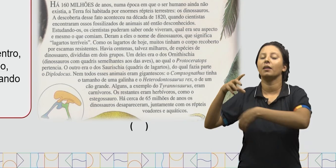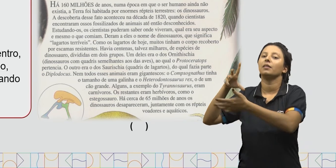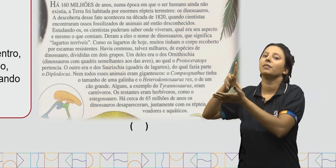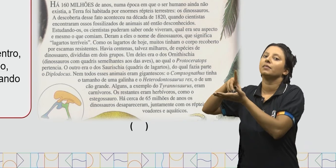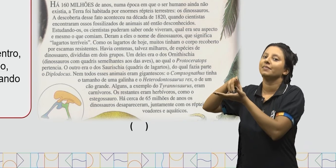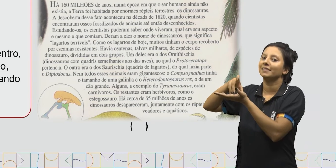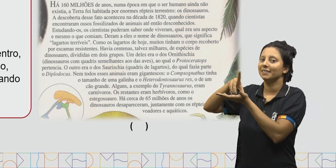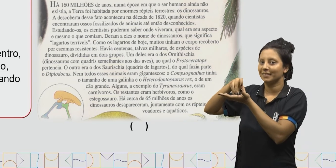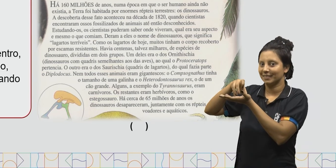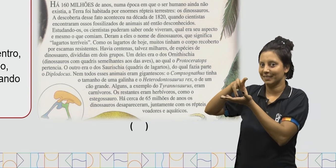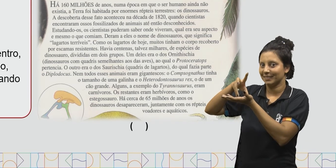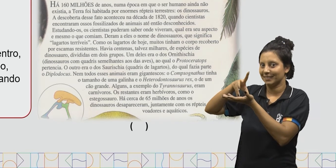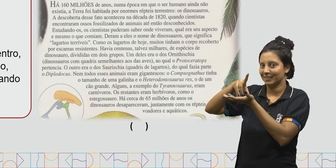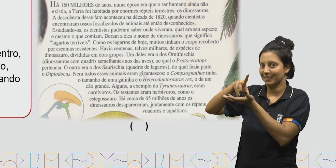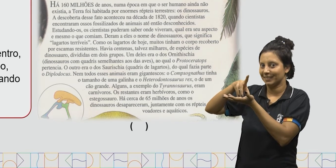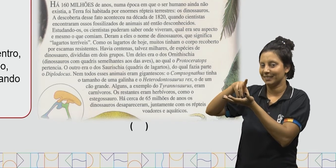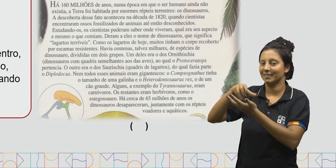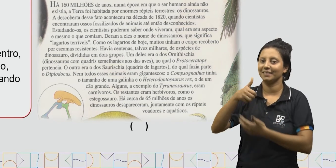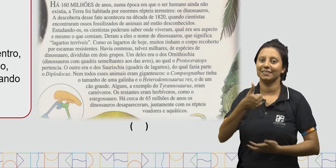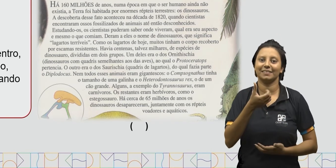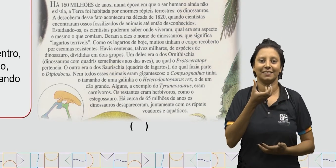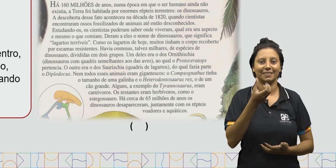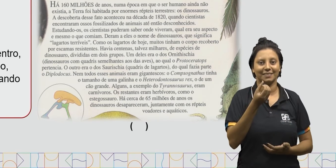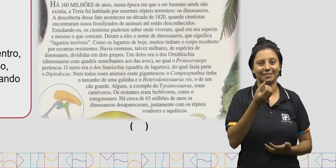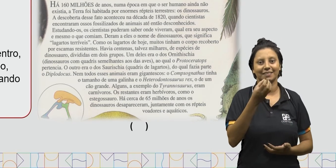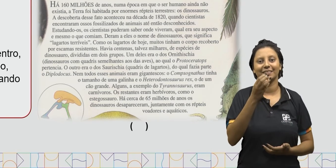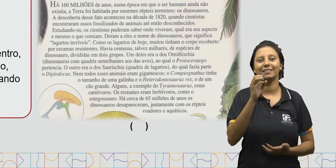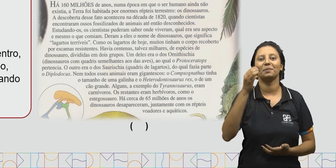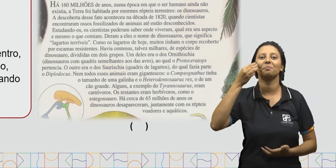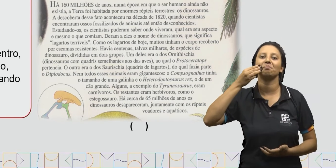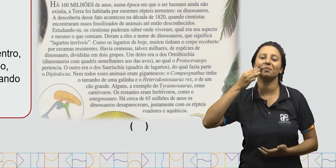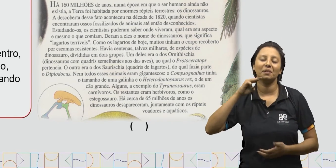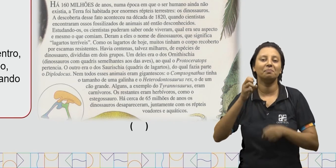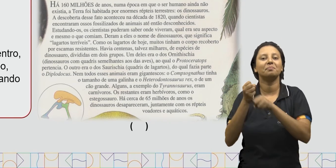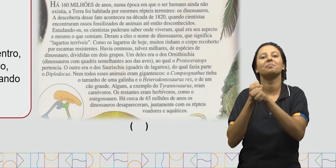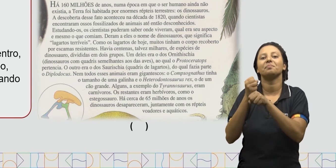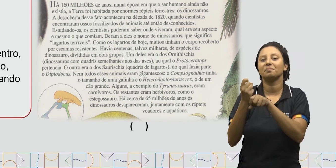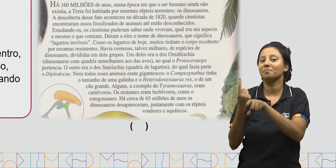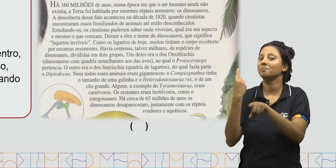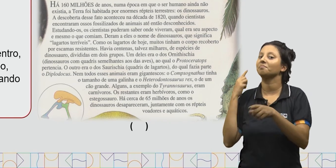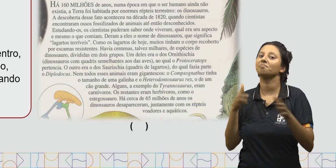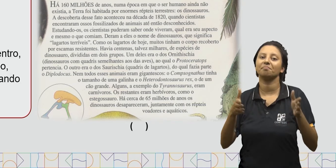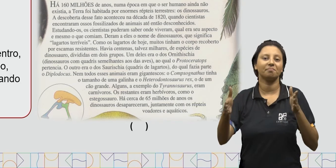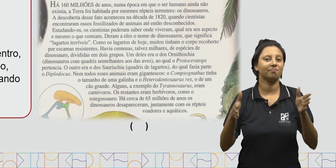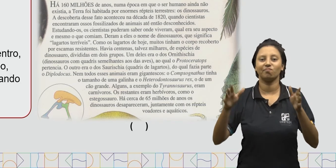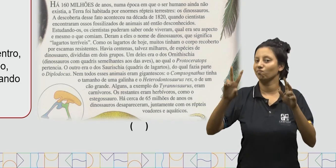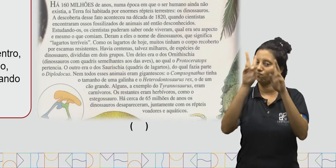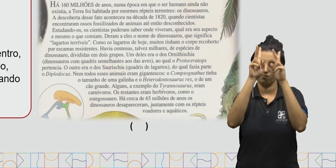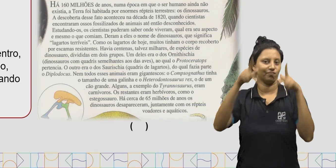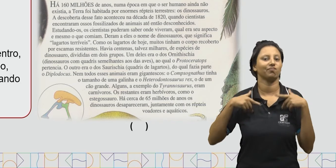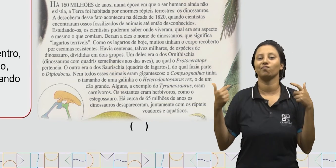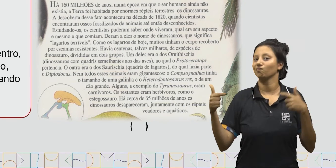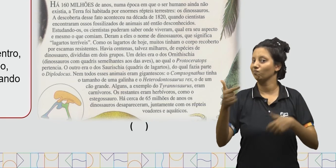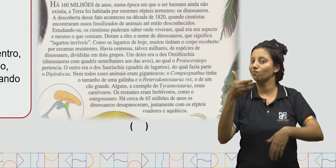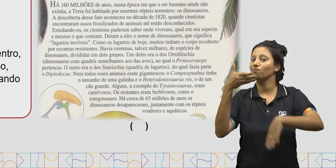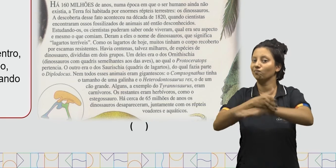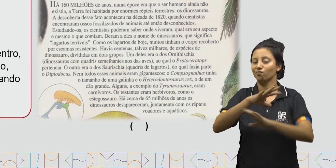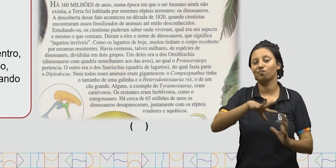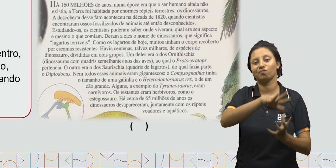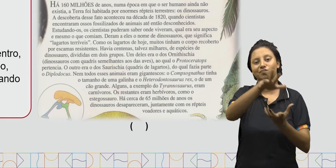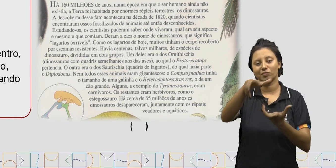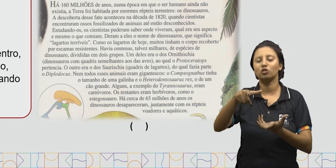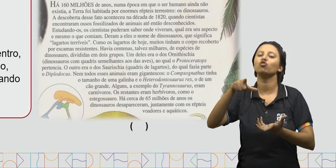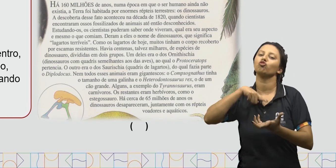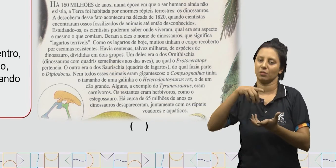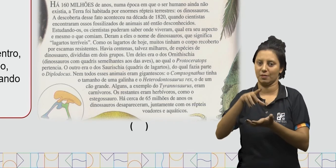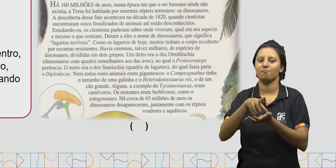Dinossauros. Há 160 milhões de anos, numa época em que o ser humano ainda não existia, a Terra foi habitada